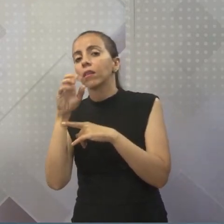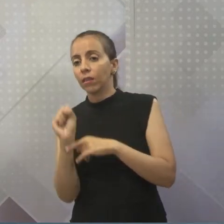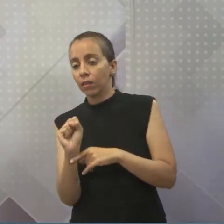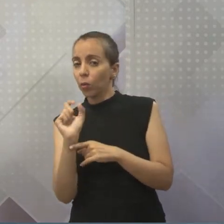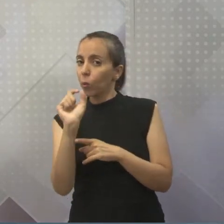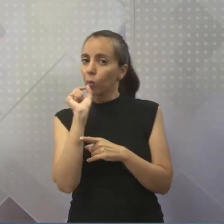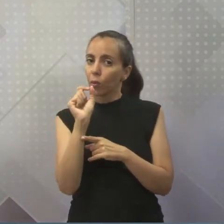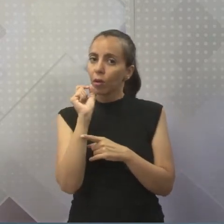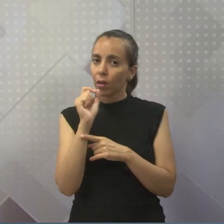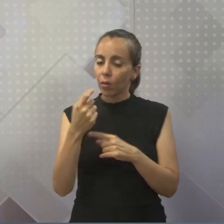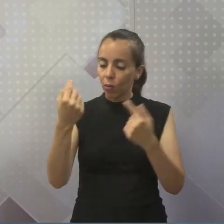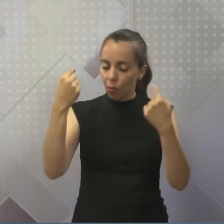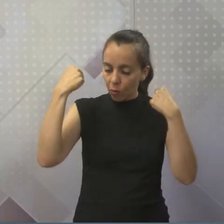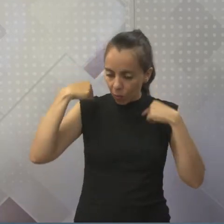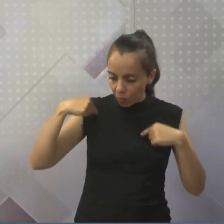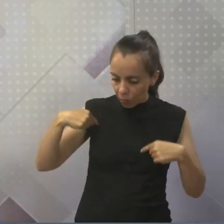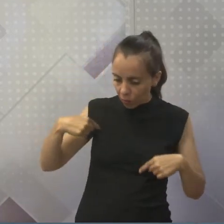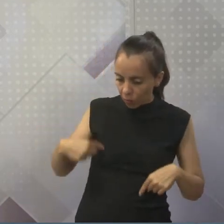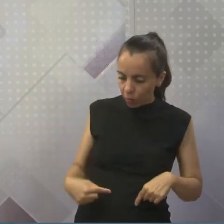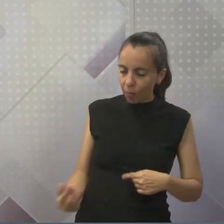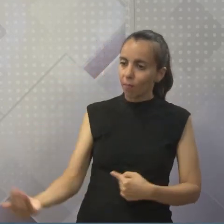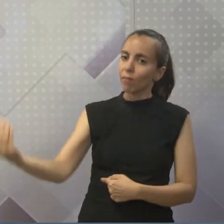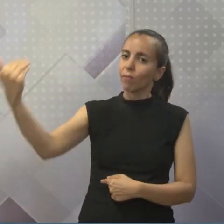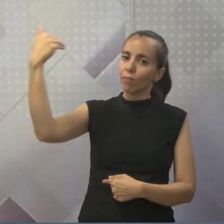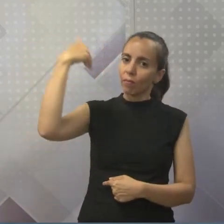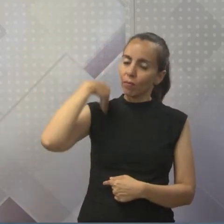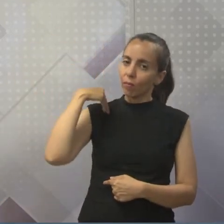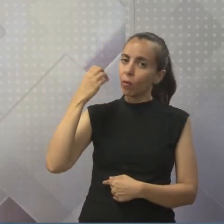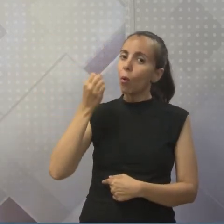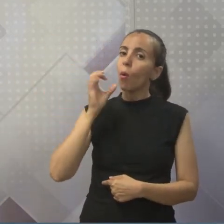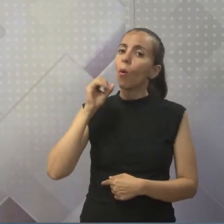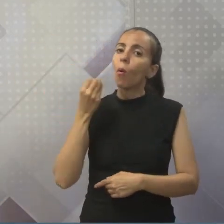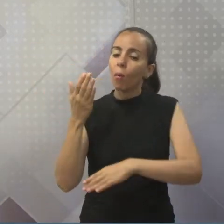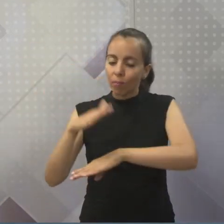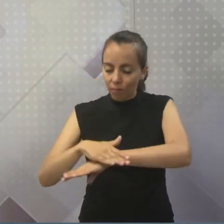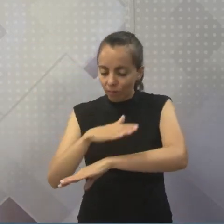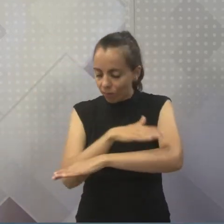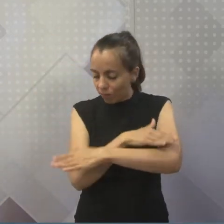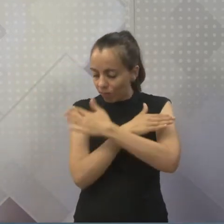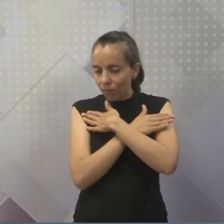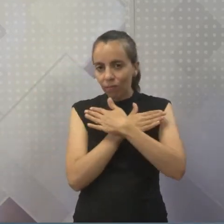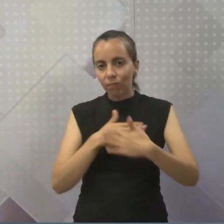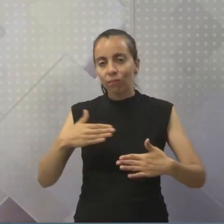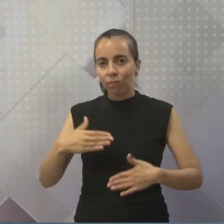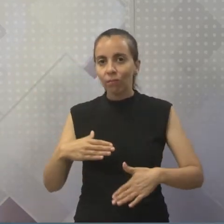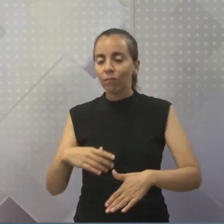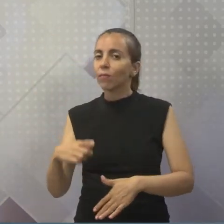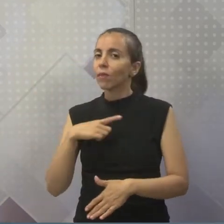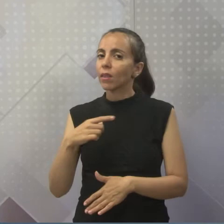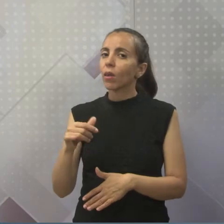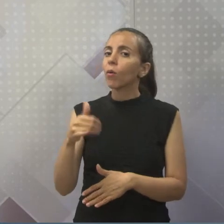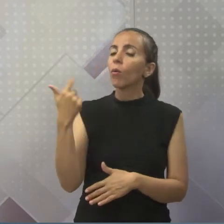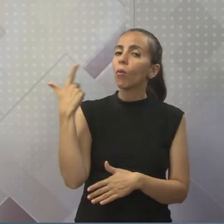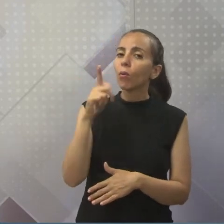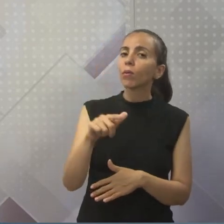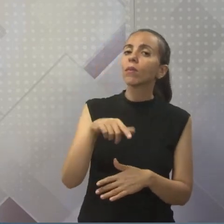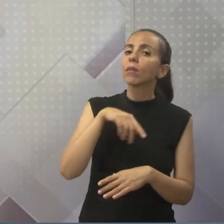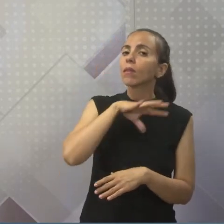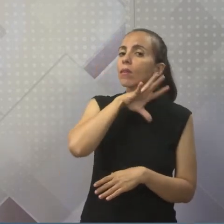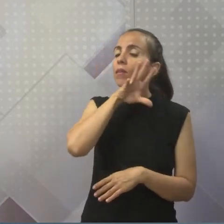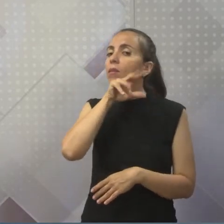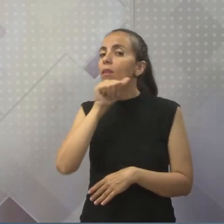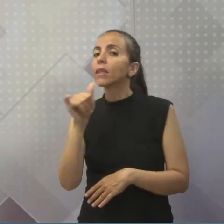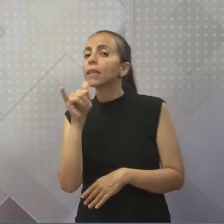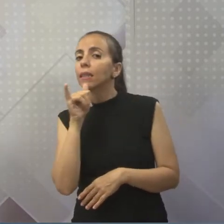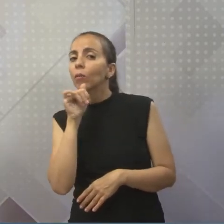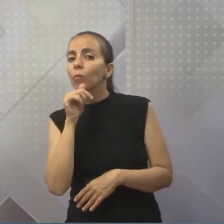invadido interna ou externamente, tá? Por um outro organismo, um outro animal, por exemplo. Né? Por exemplo,